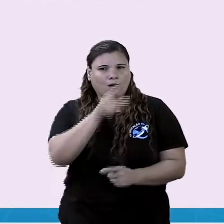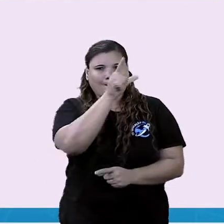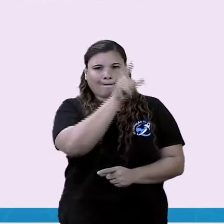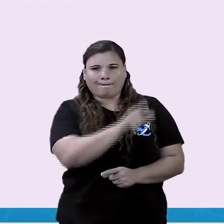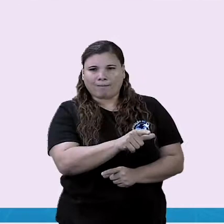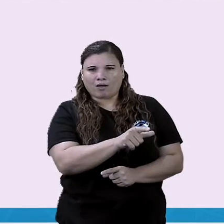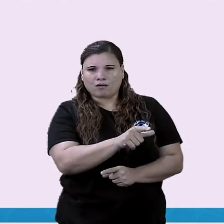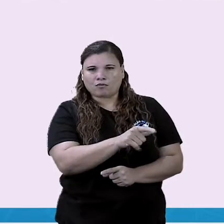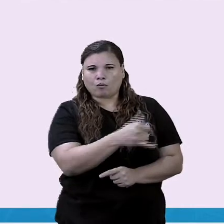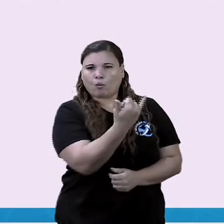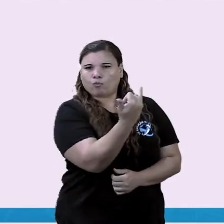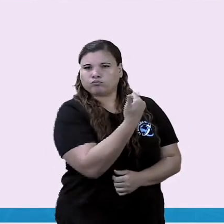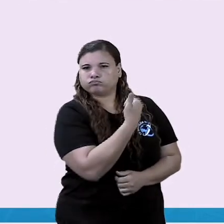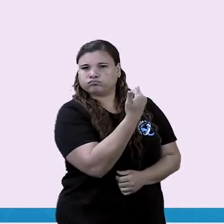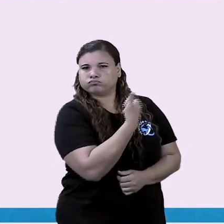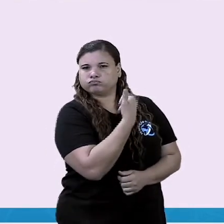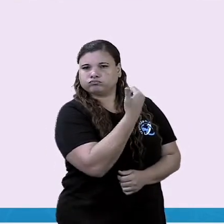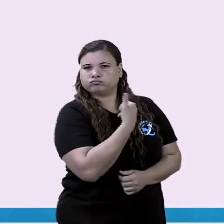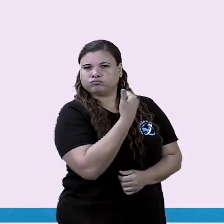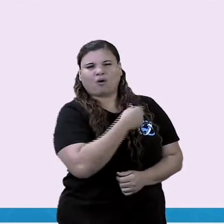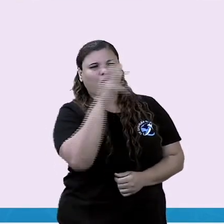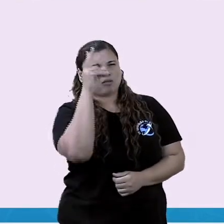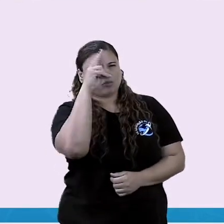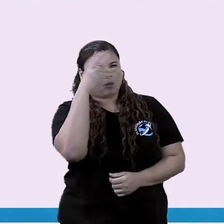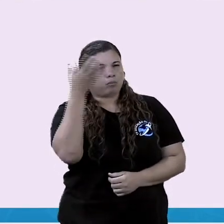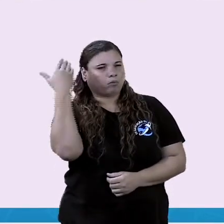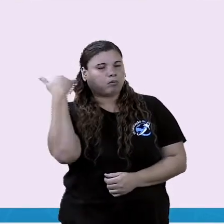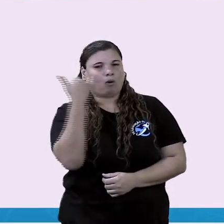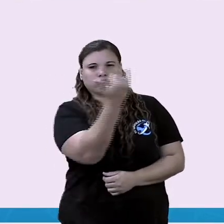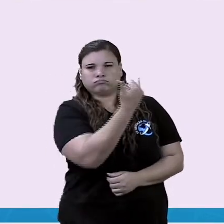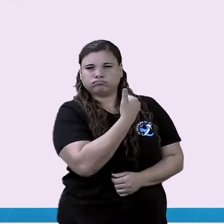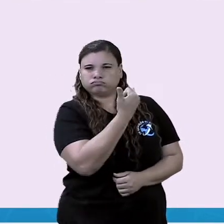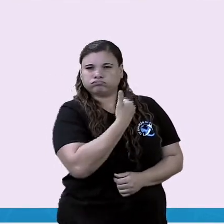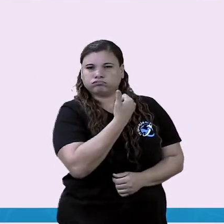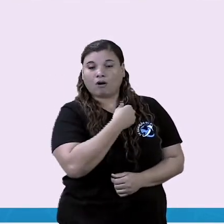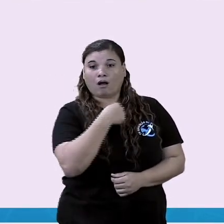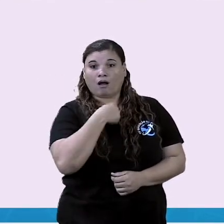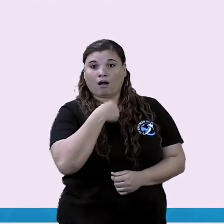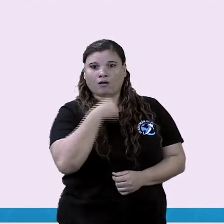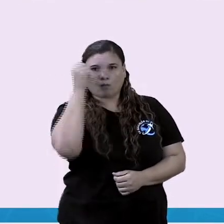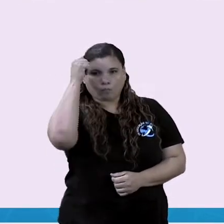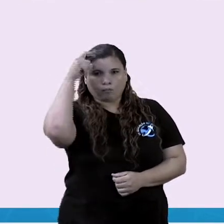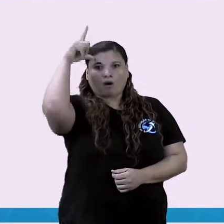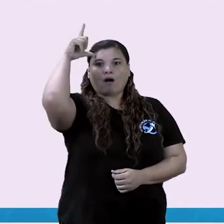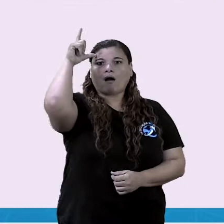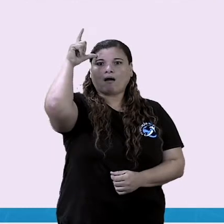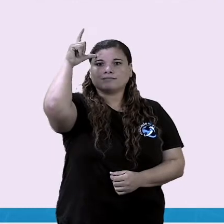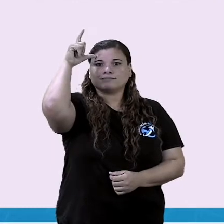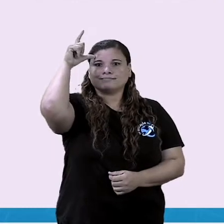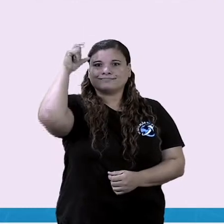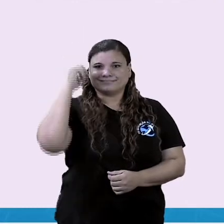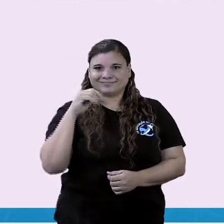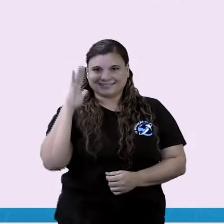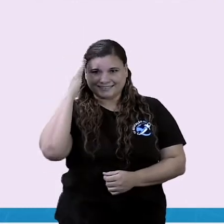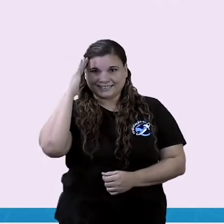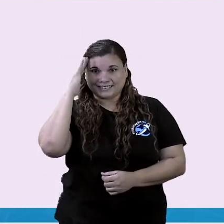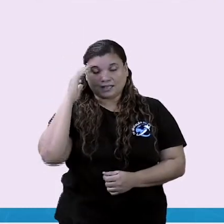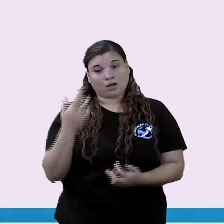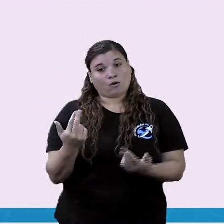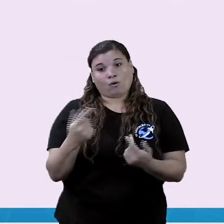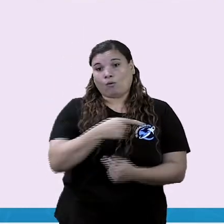Elas nos contam as histórias, seja da cidade, seja a história da sua vida, do seu